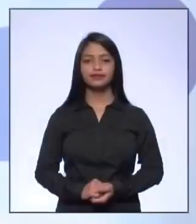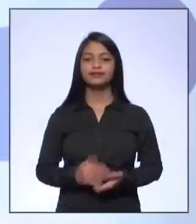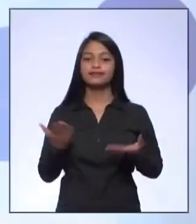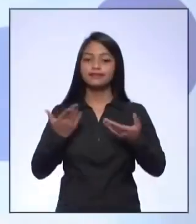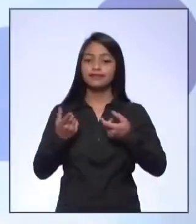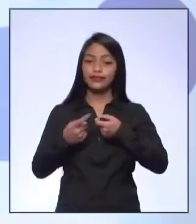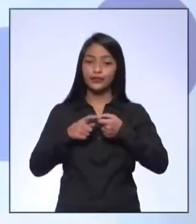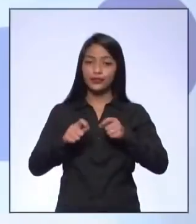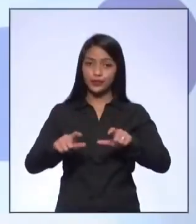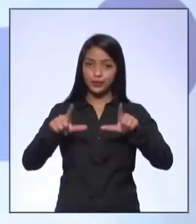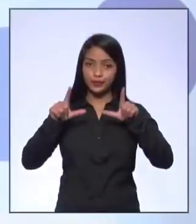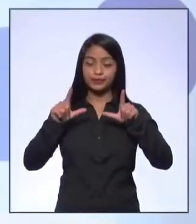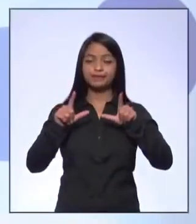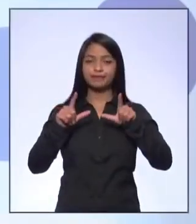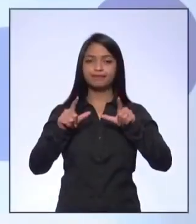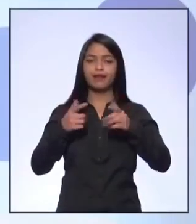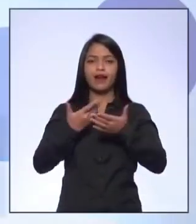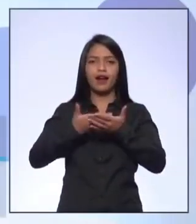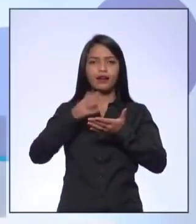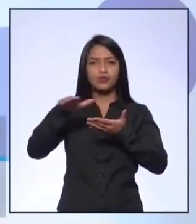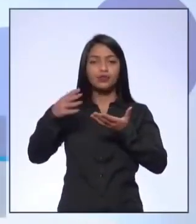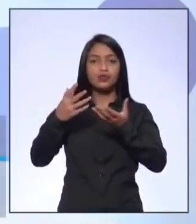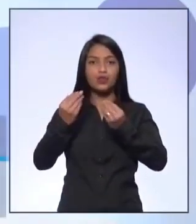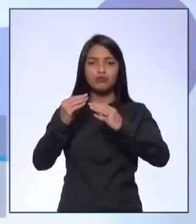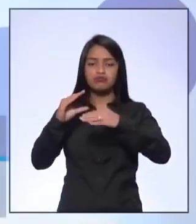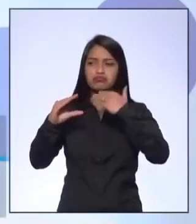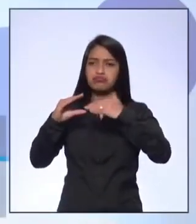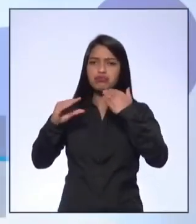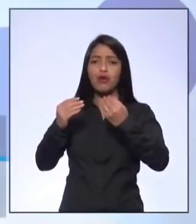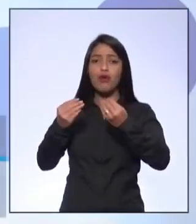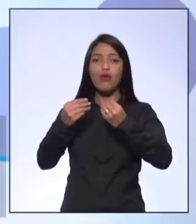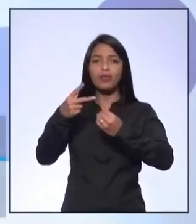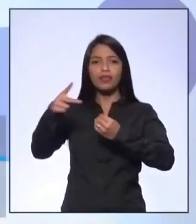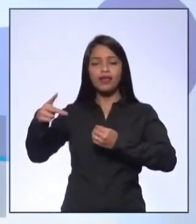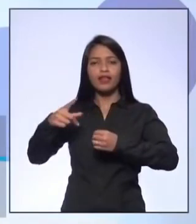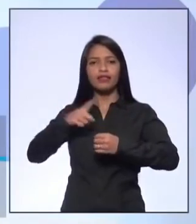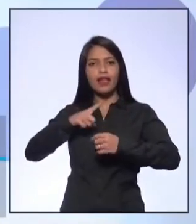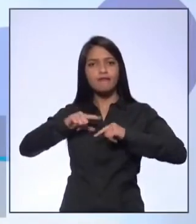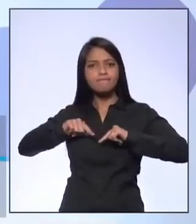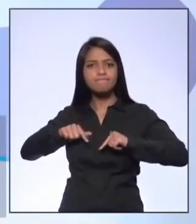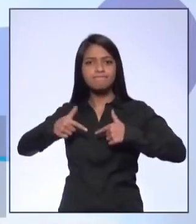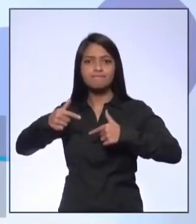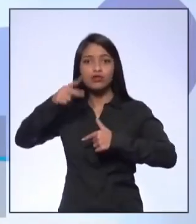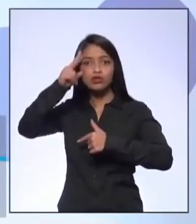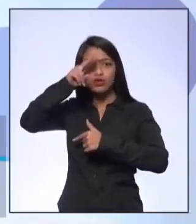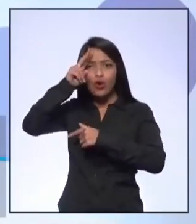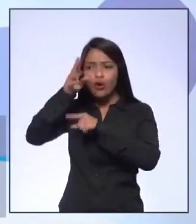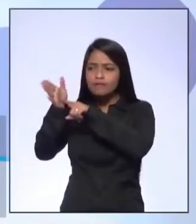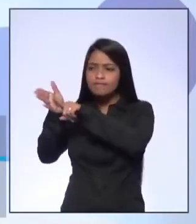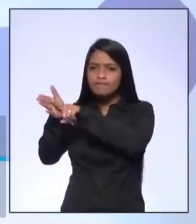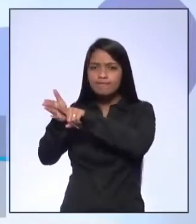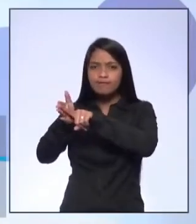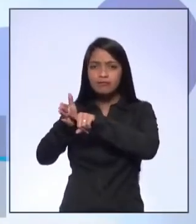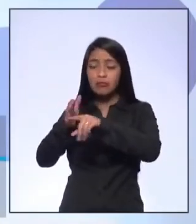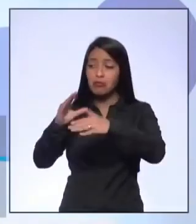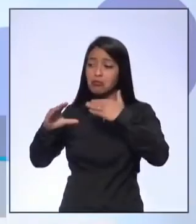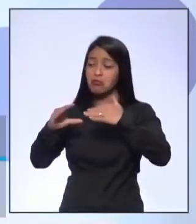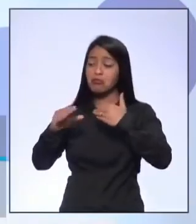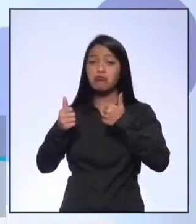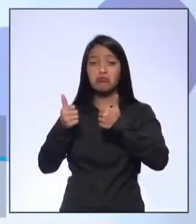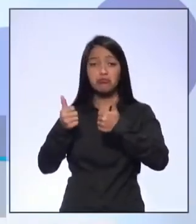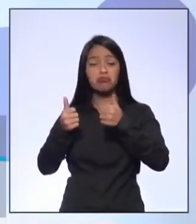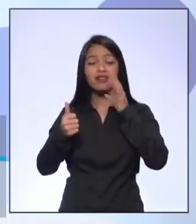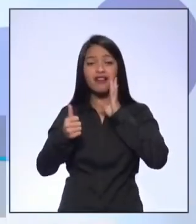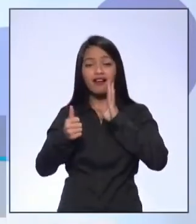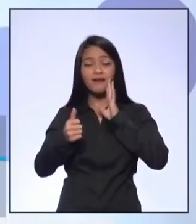Voltamos. Muitos estudantes utilizando a sua atitude historiadora. Muito legal a participação de vocês no chat. Há um consenso,